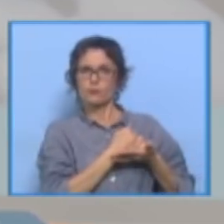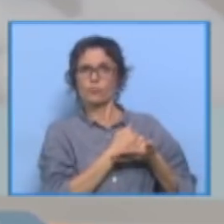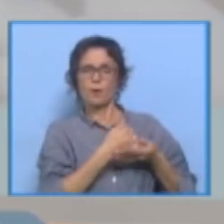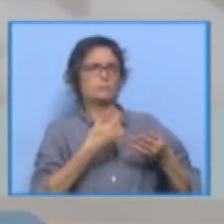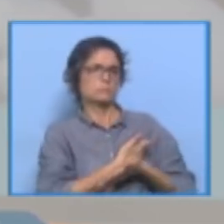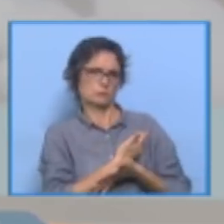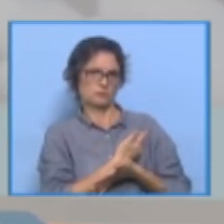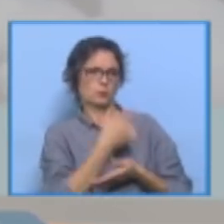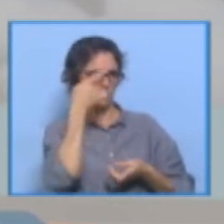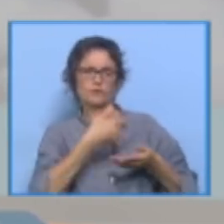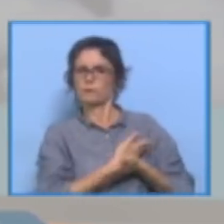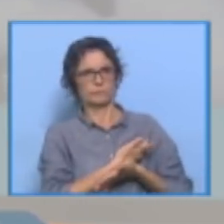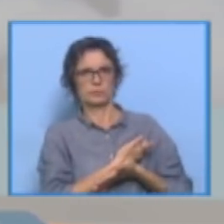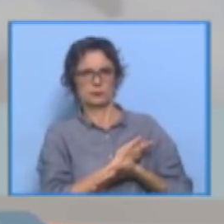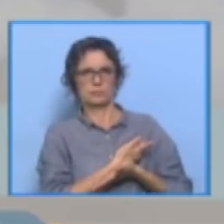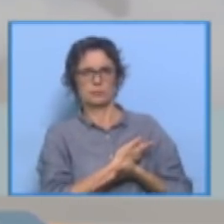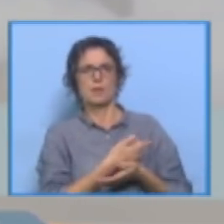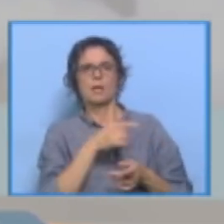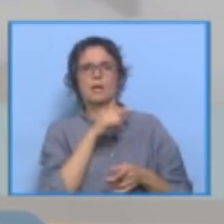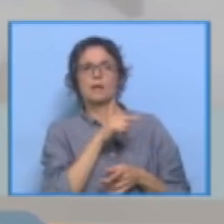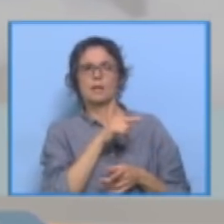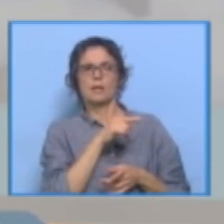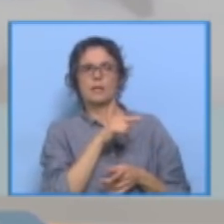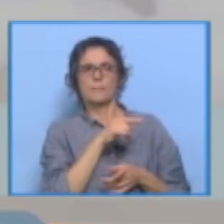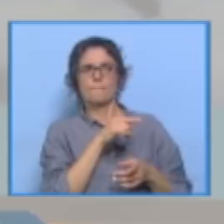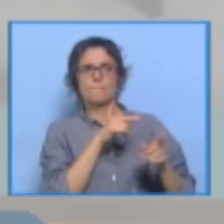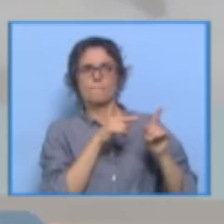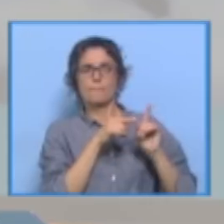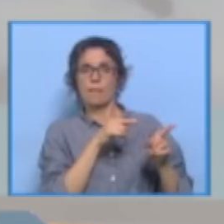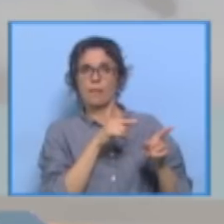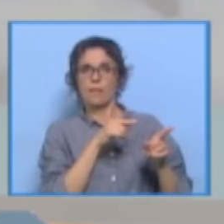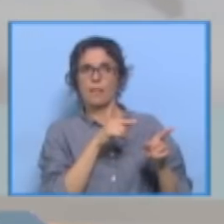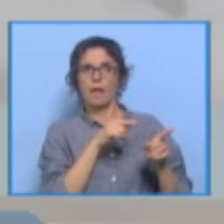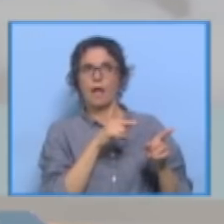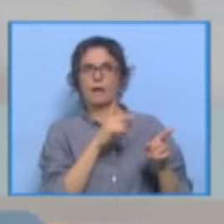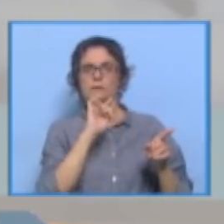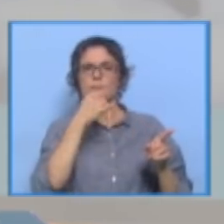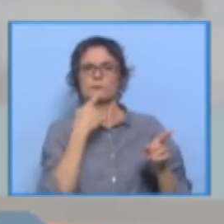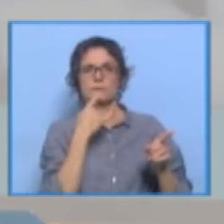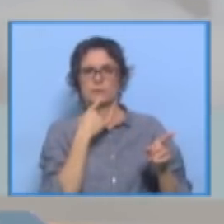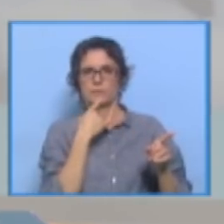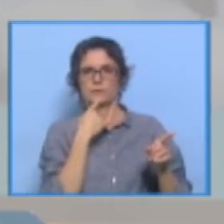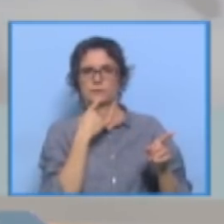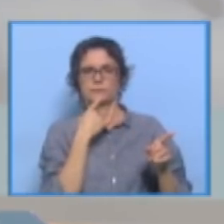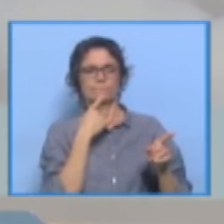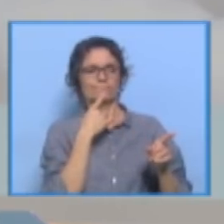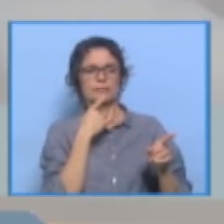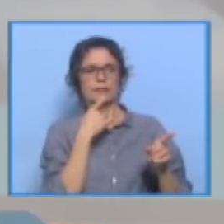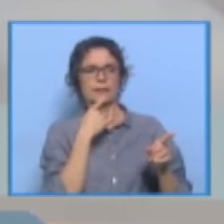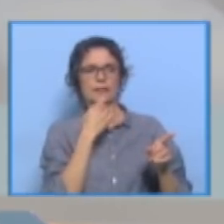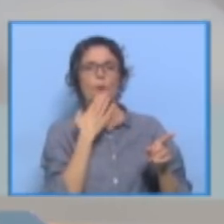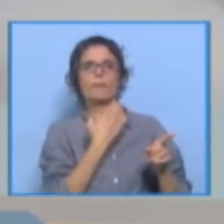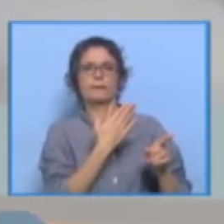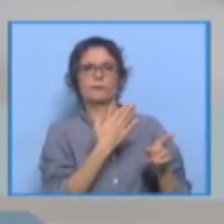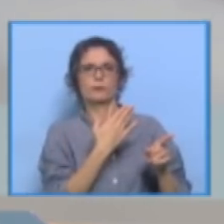na grande maioria dos casos. E uma sociedade que atenta contra a vida não é uma sociedade que vai bem. E nesse sentido